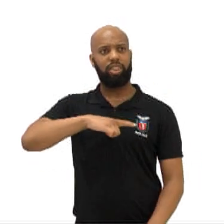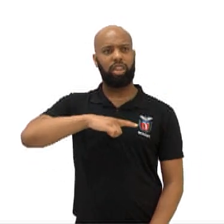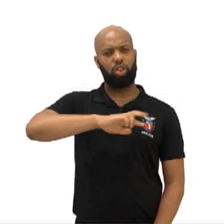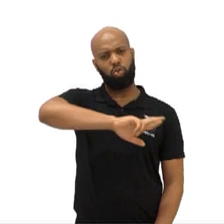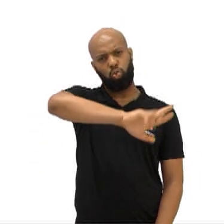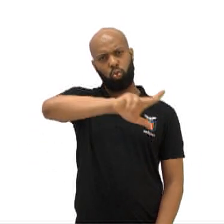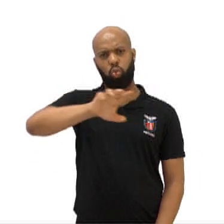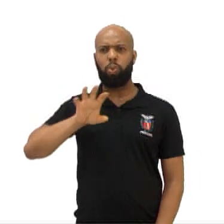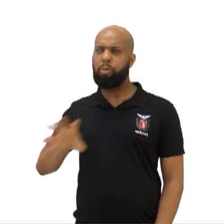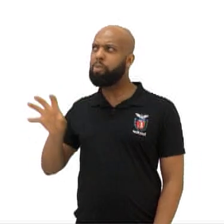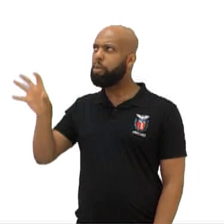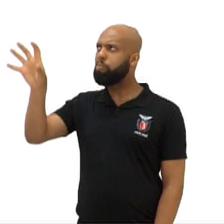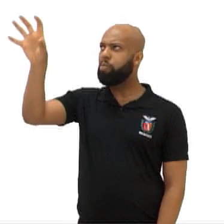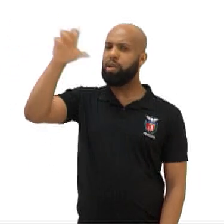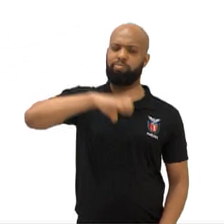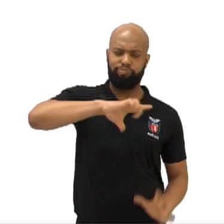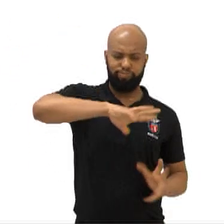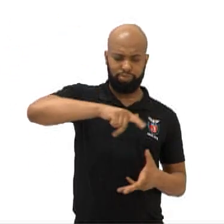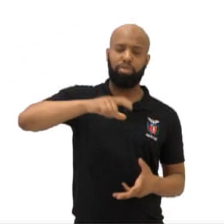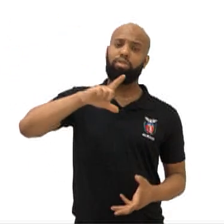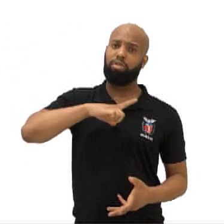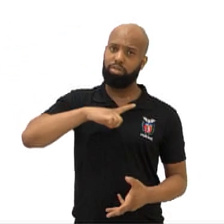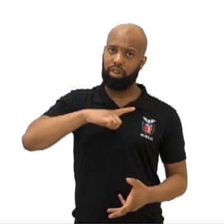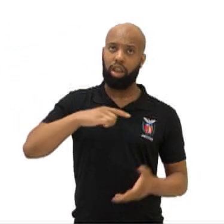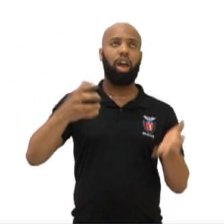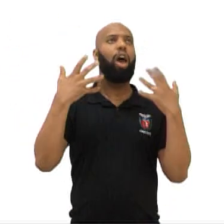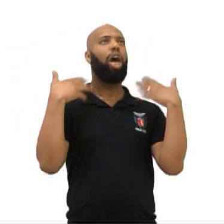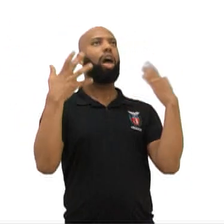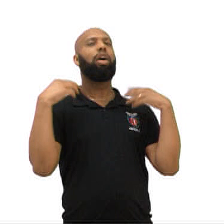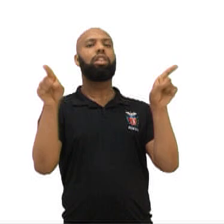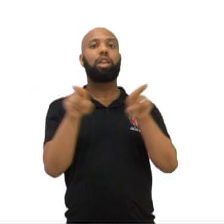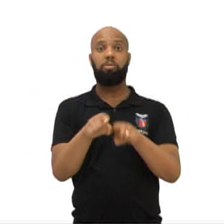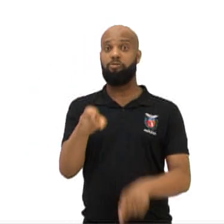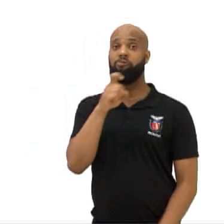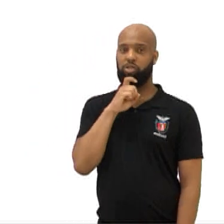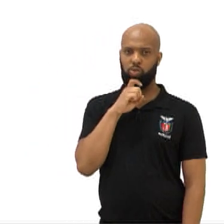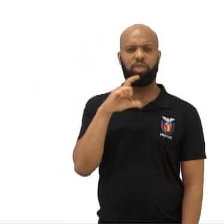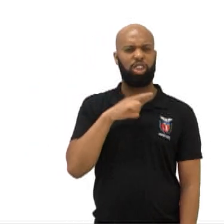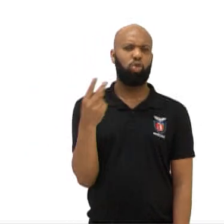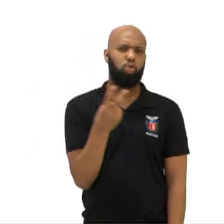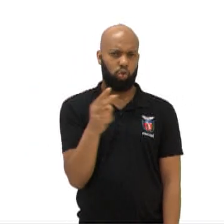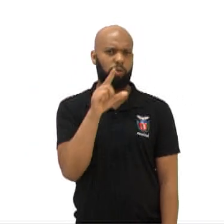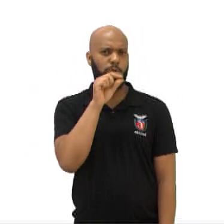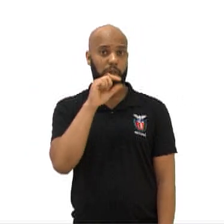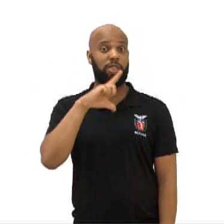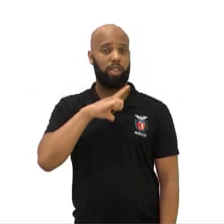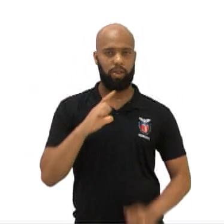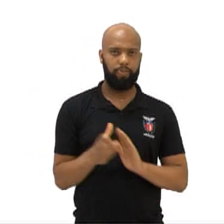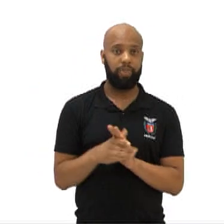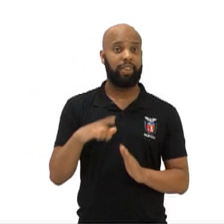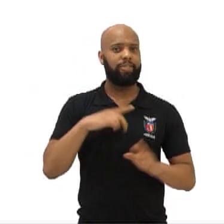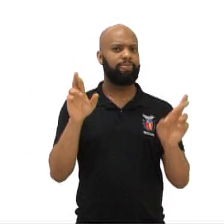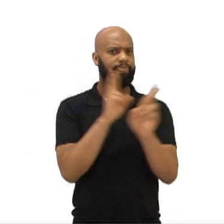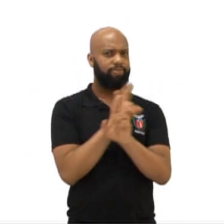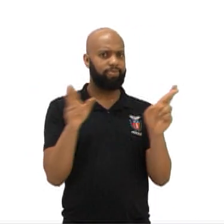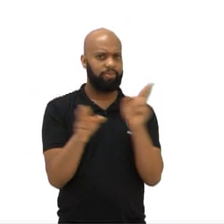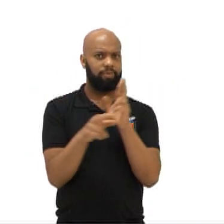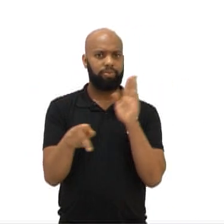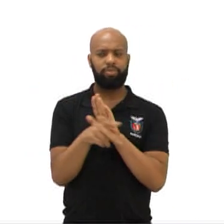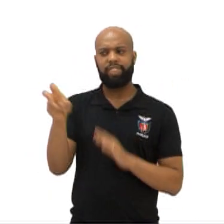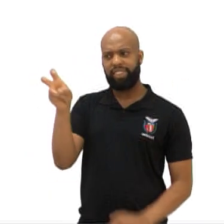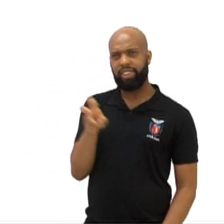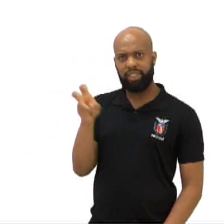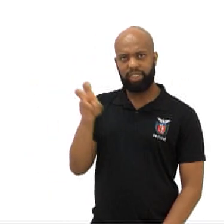todas as regiões do globo terrestre, das mais quentes às mais frias. Nós já comentamos isso também na aula anterior. Qual a relação entre a taxa metabólica